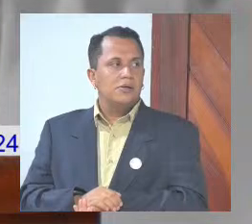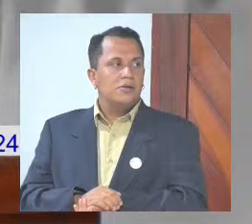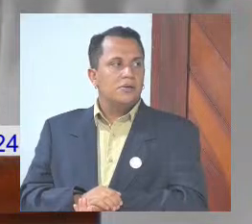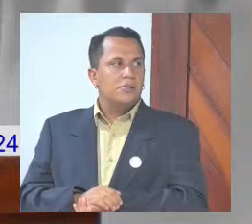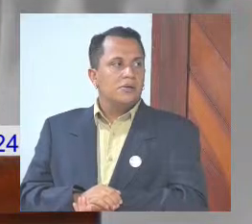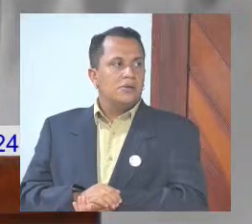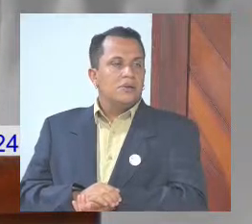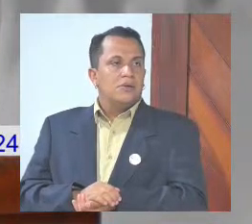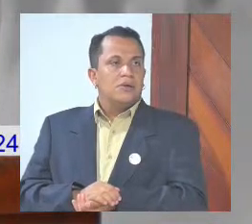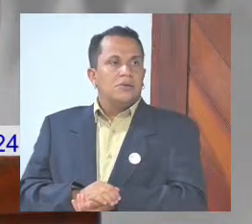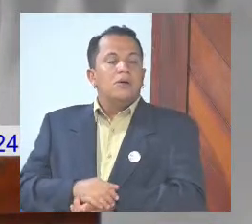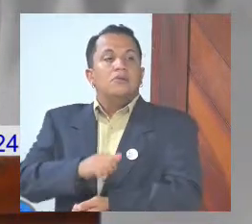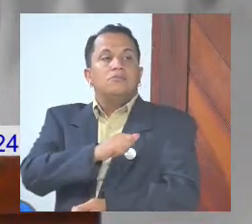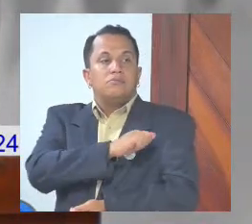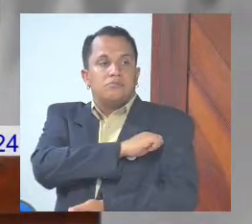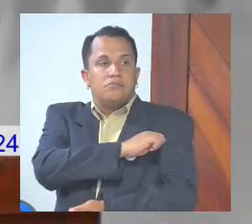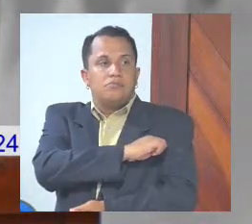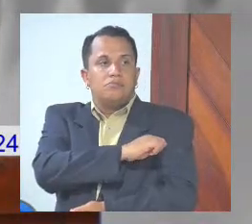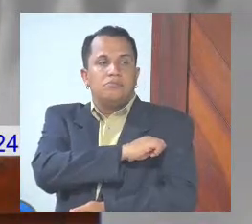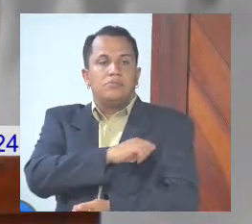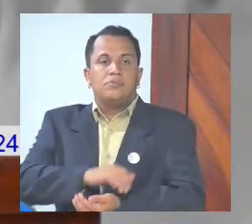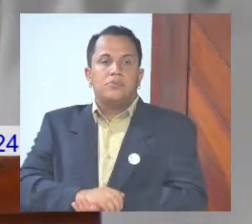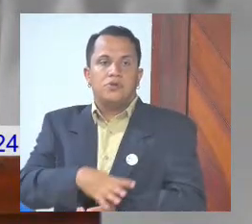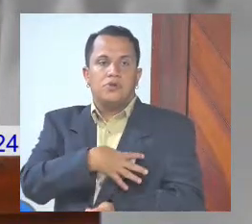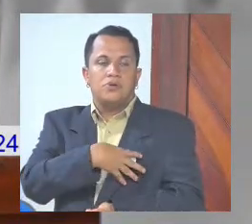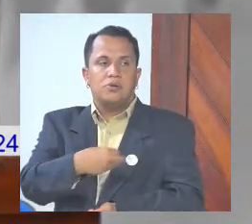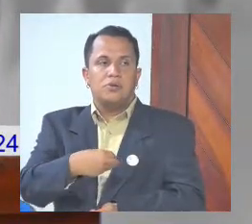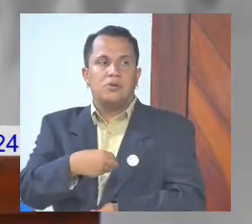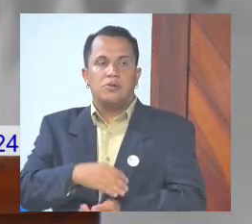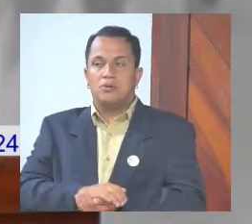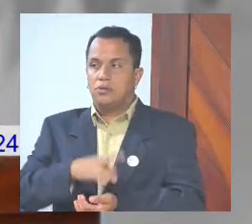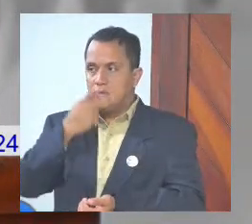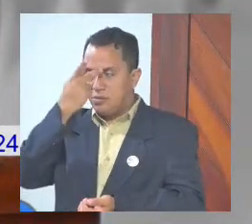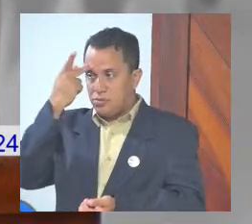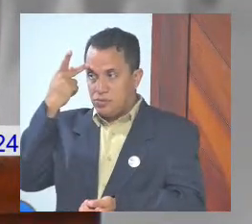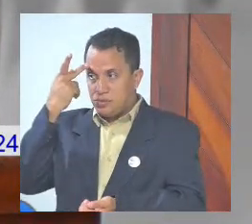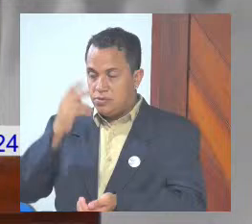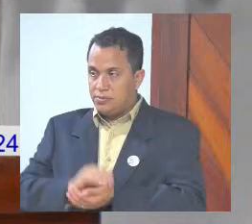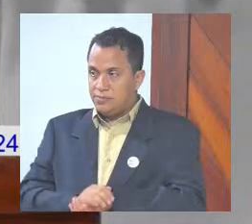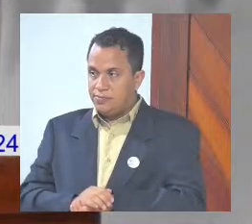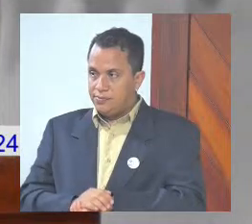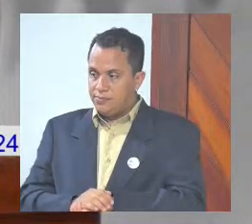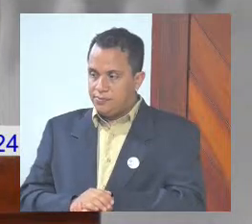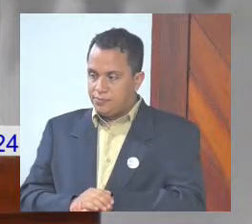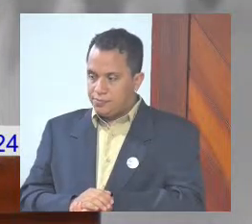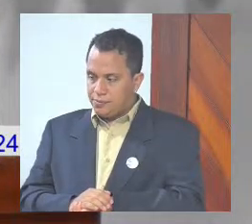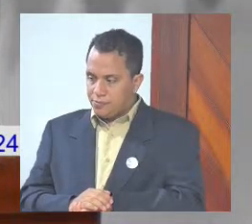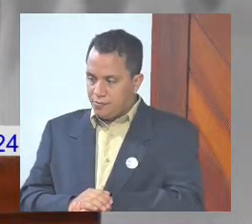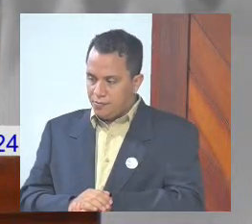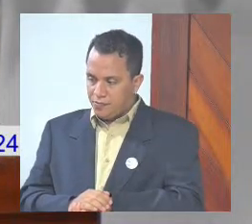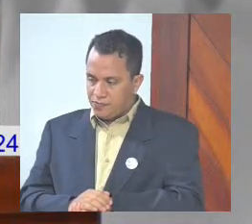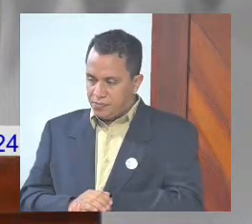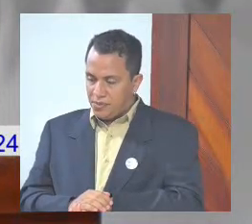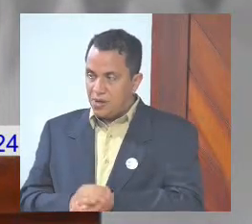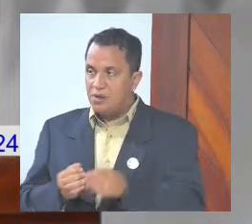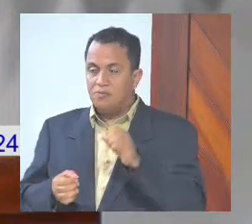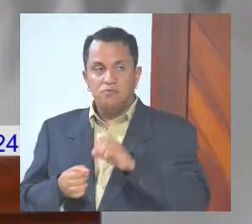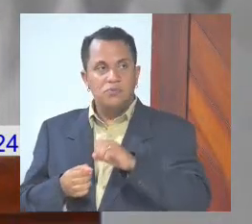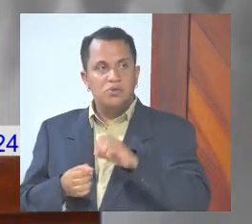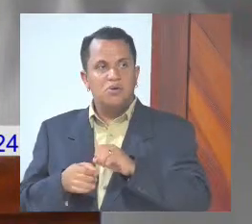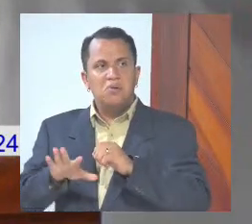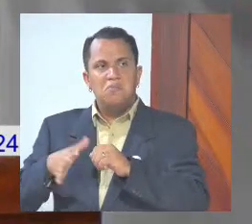Tem um aluno lá que é filho de uma pessoa que trabalha lá comigo. Ele está fazendo, se não me